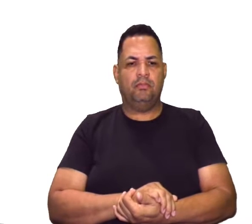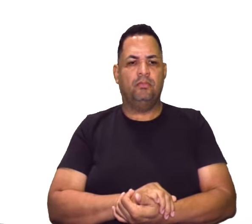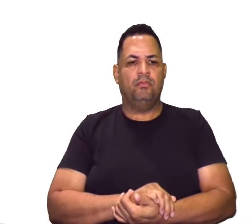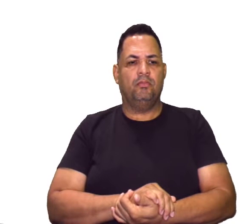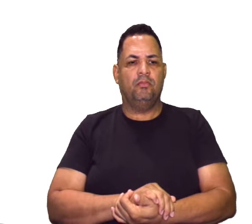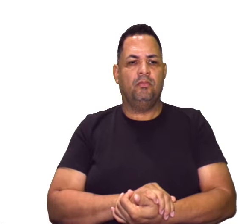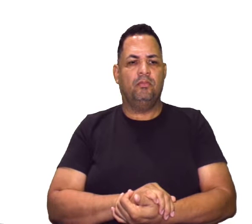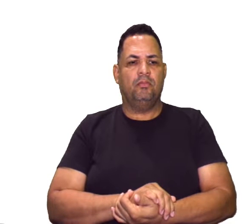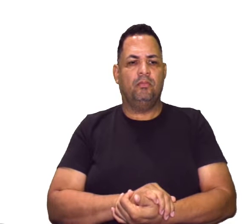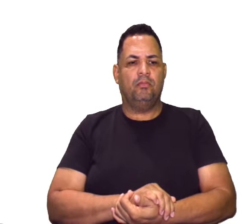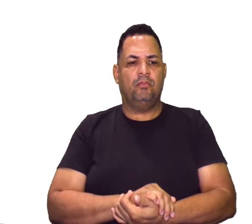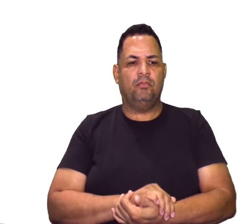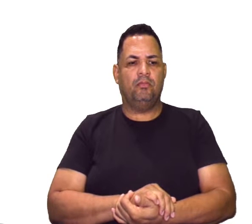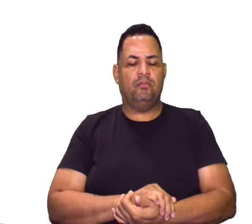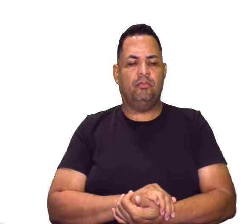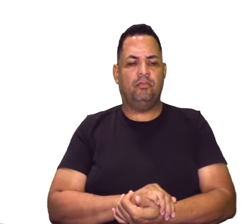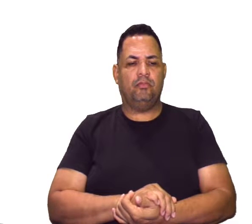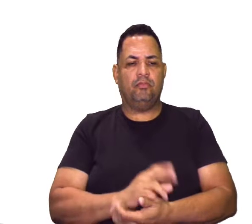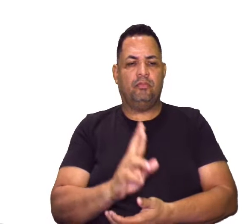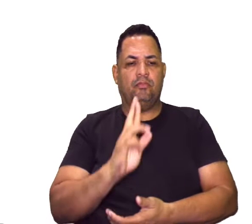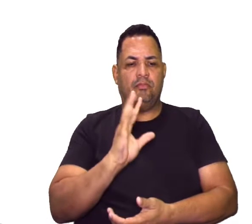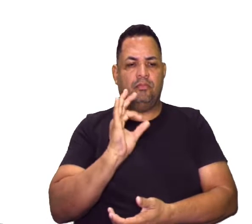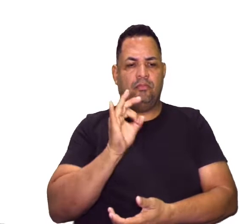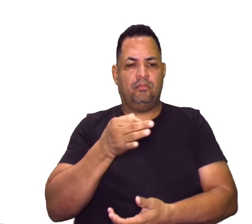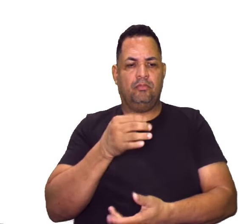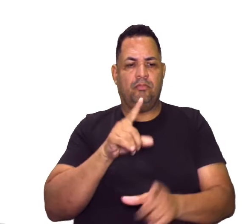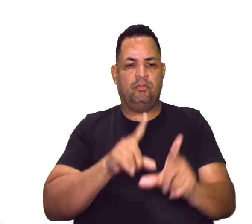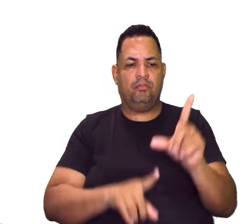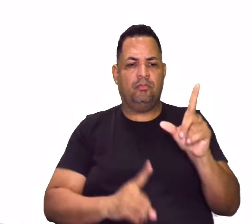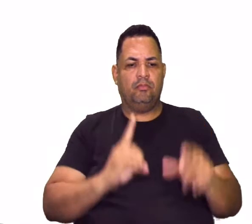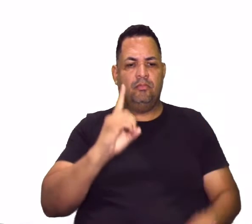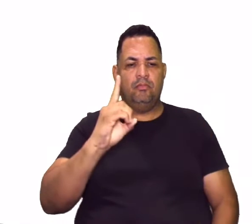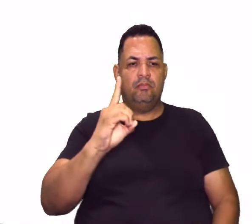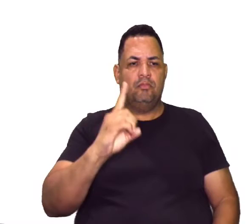seria a letra D. E vamos lá?